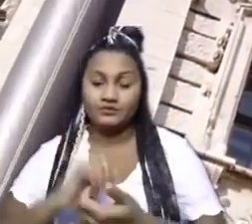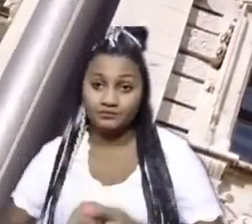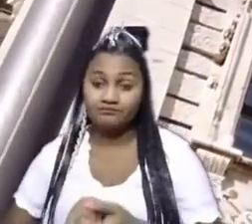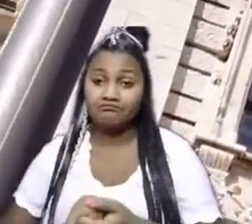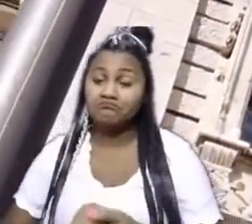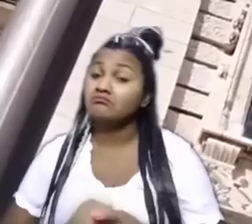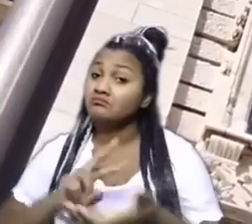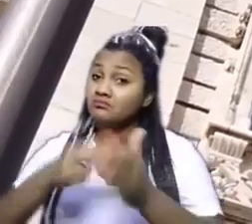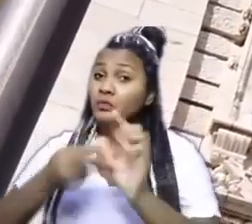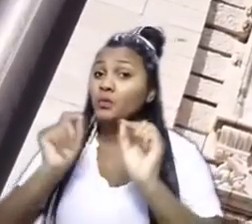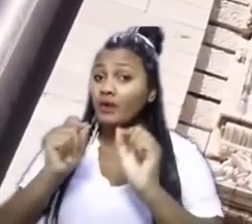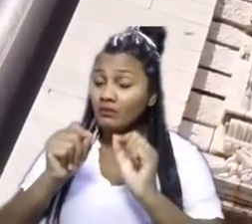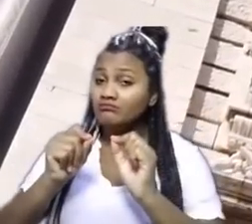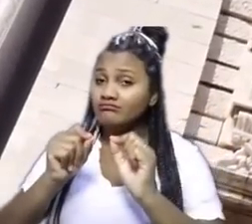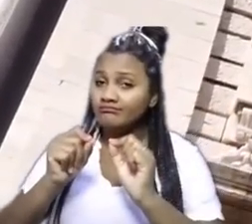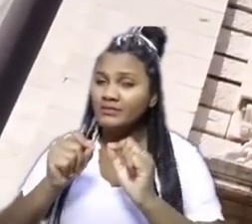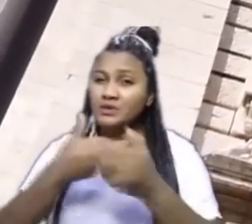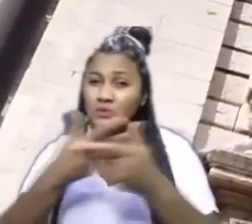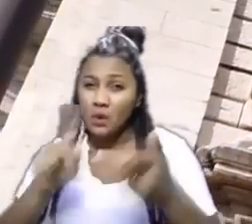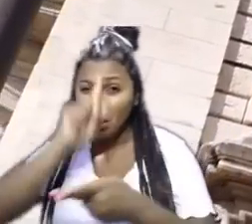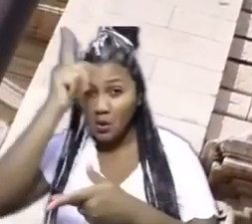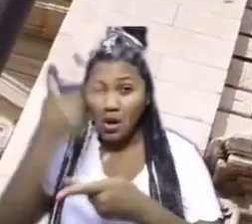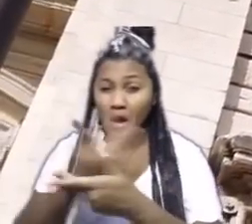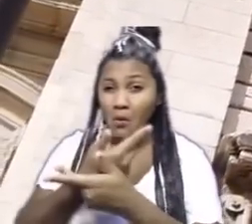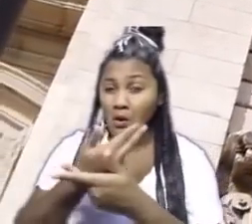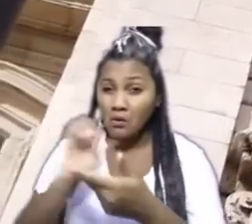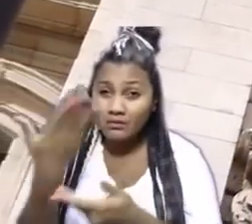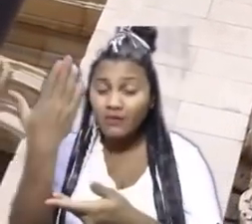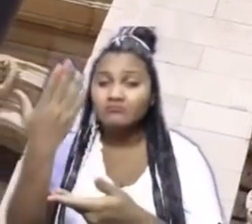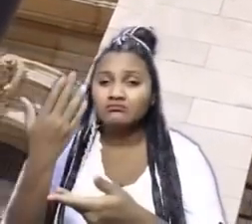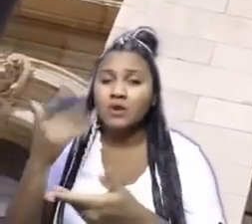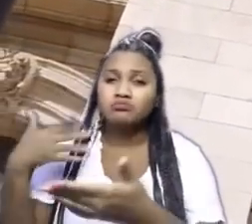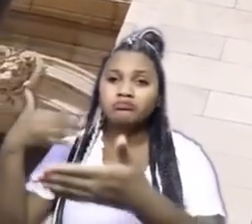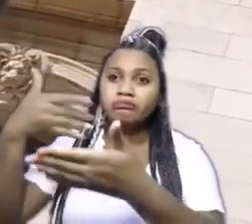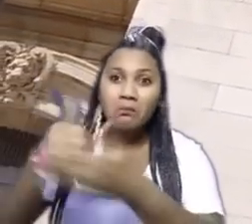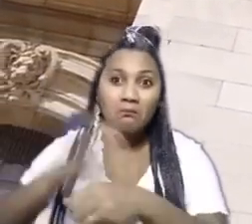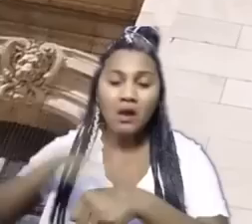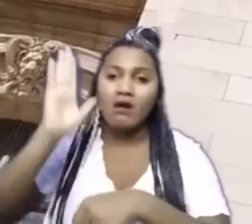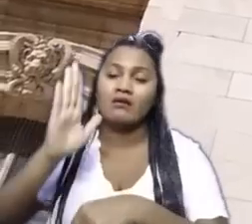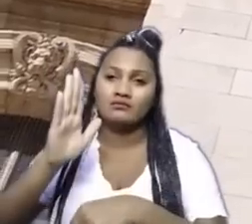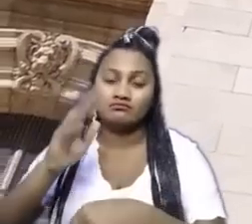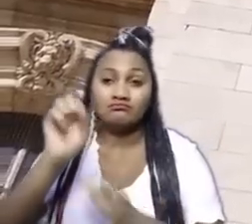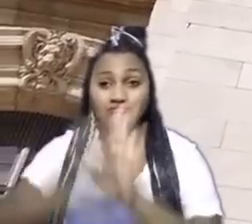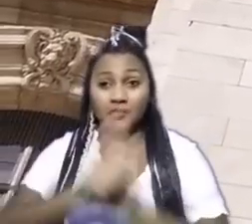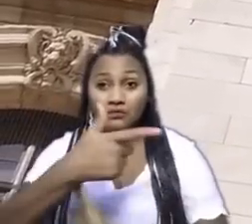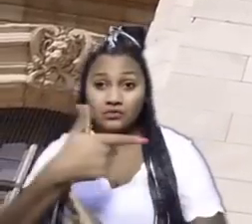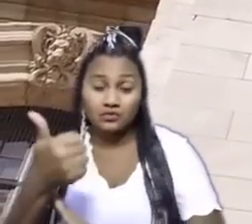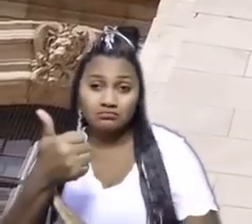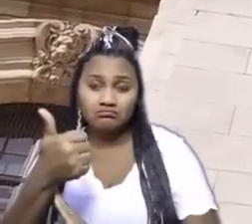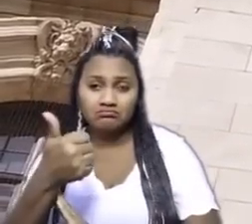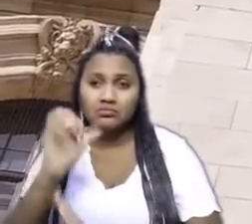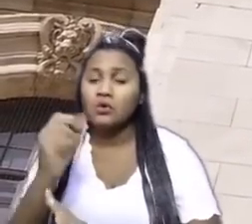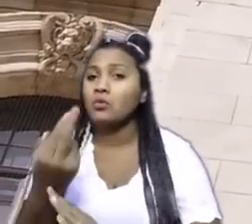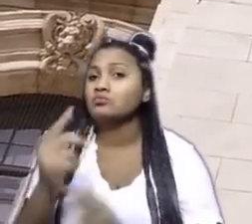E a tendência é que essas catástrofes sejam ainda maiores no século XXI. Coincidência? Ou é porque